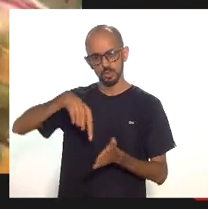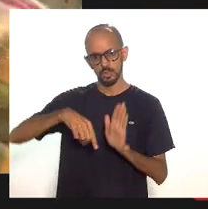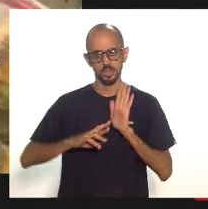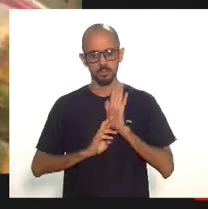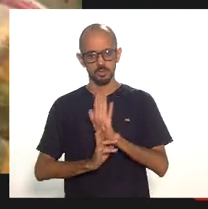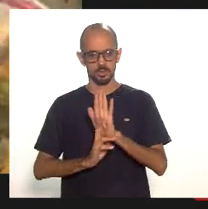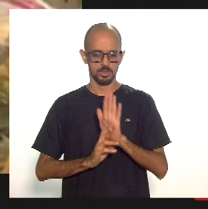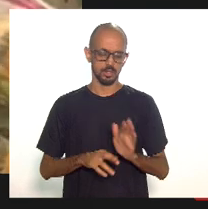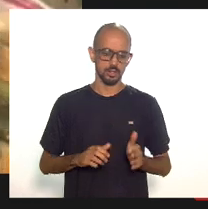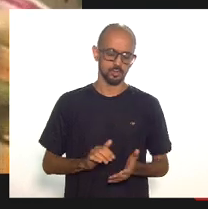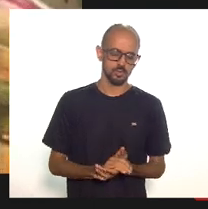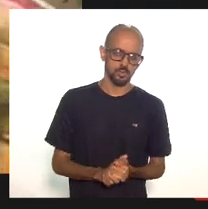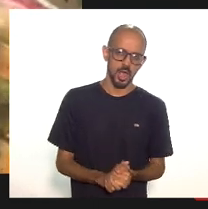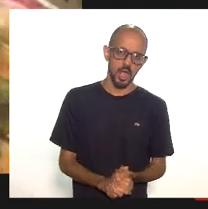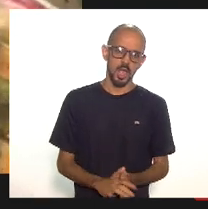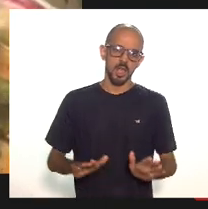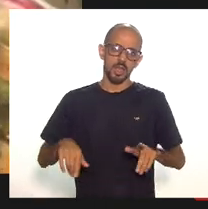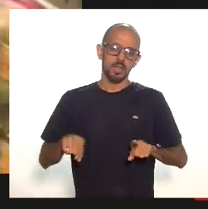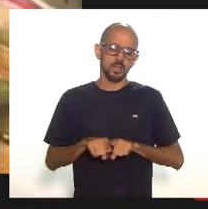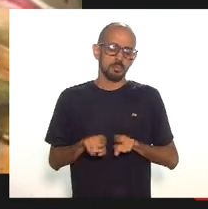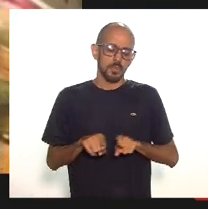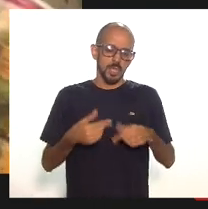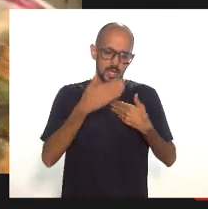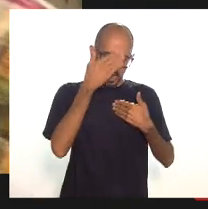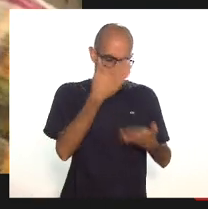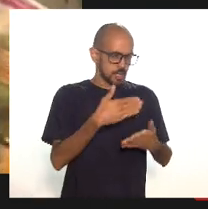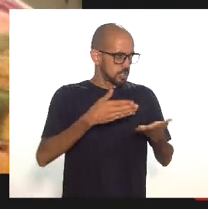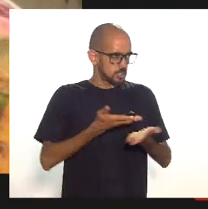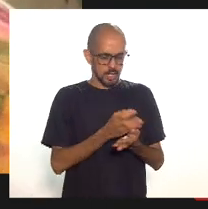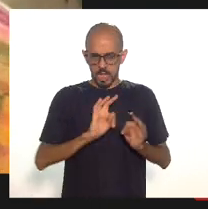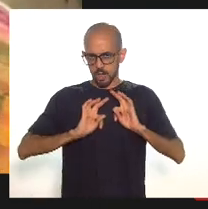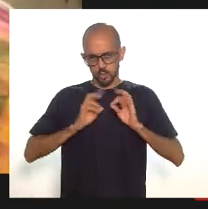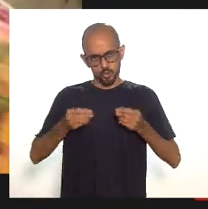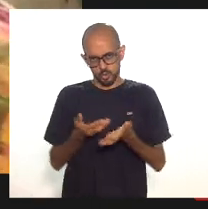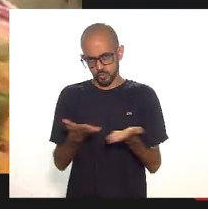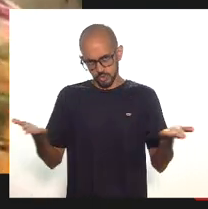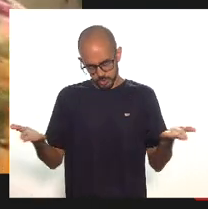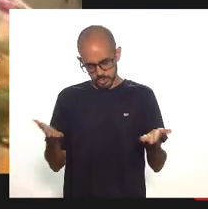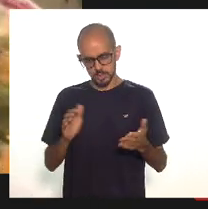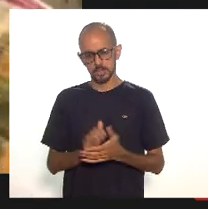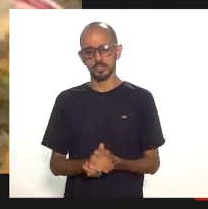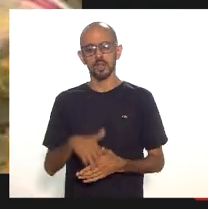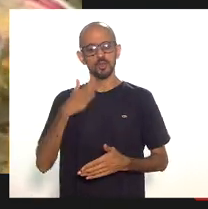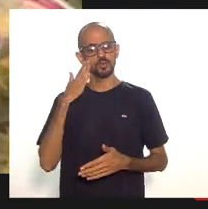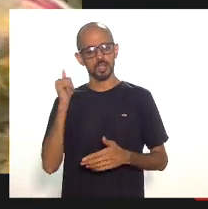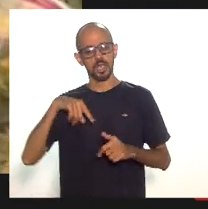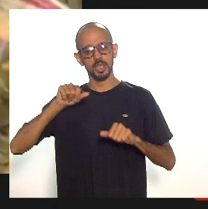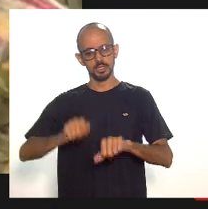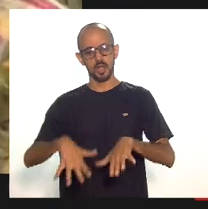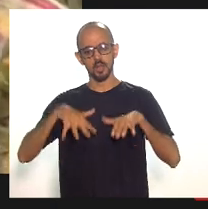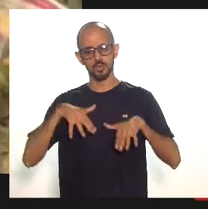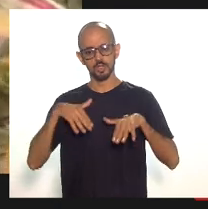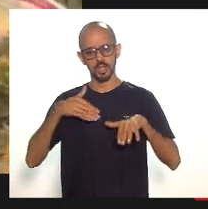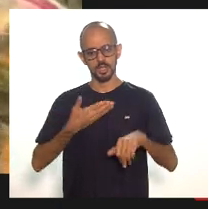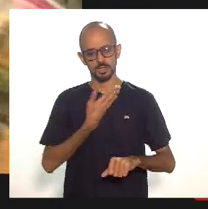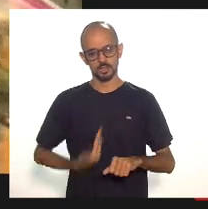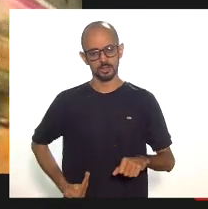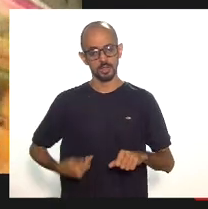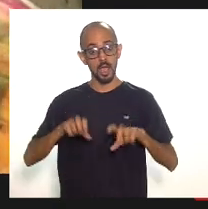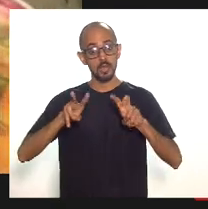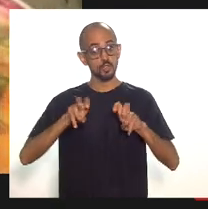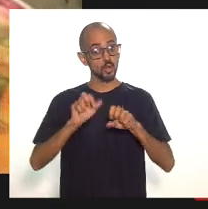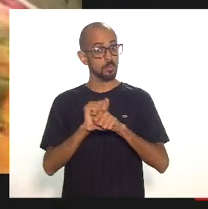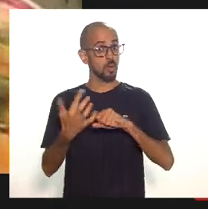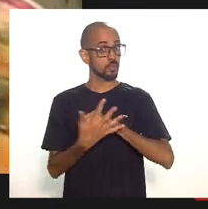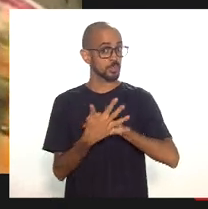Lindberg. Agradecer a vocês. Eu sei que essa audiência aqui é sobre os leitos de Covid, mas eu não